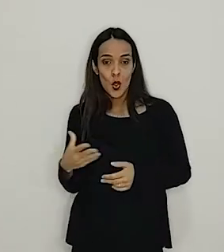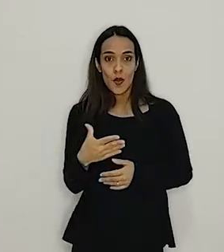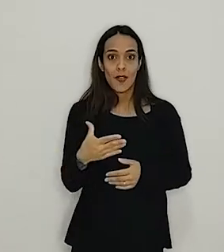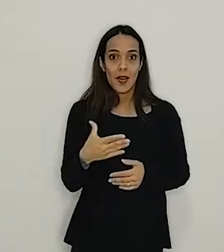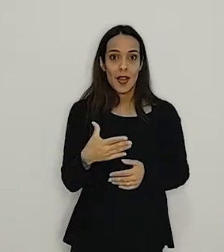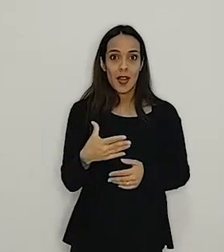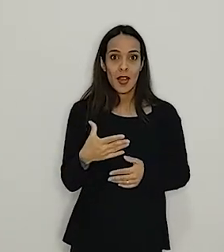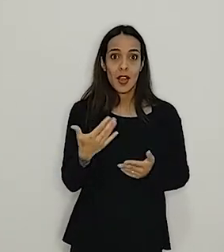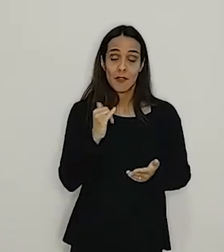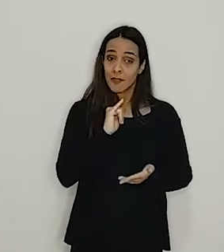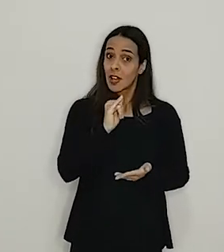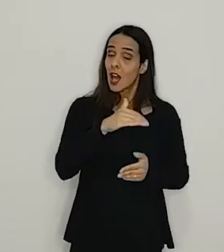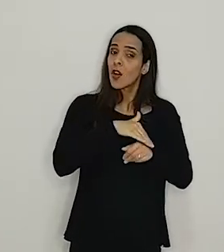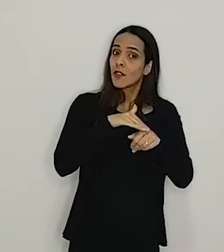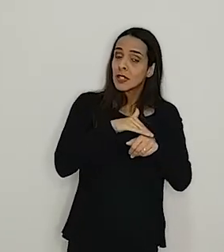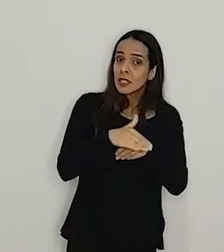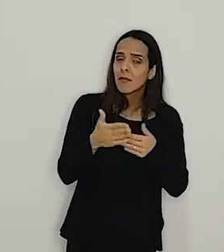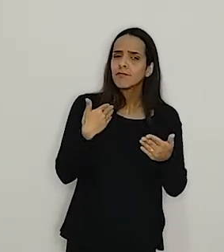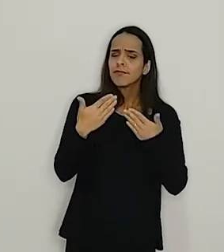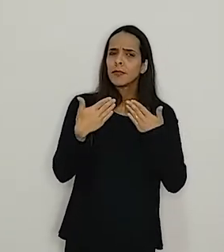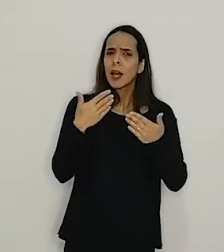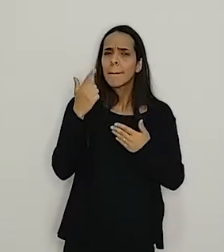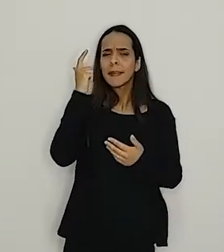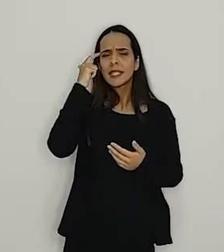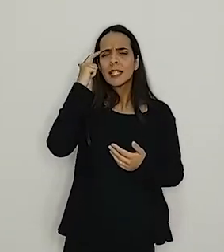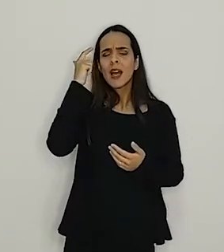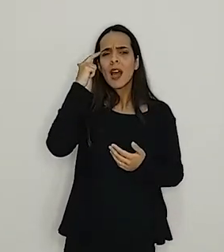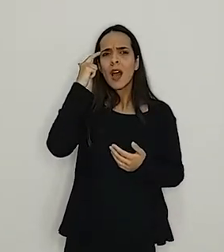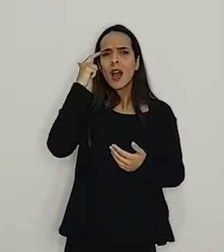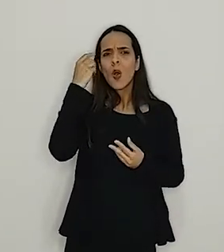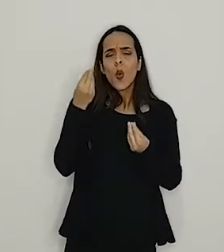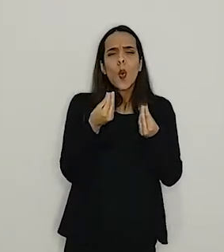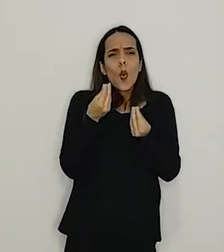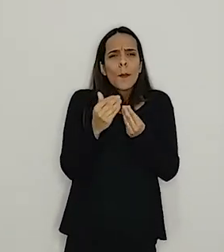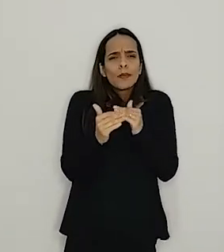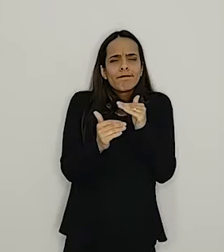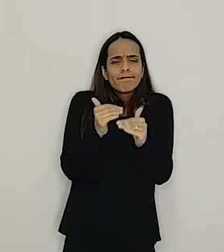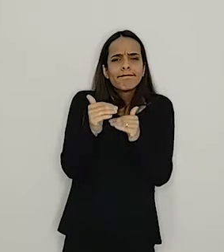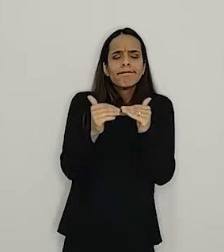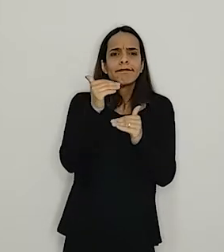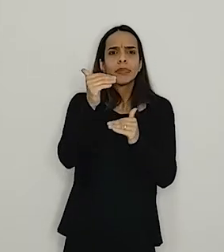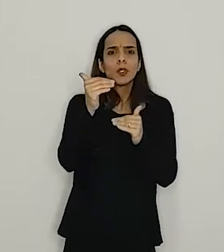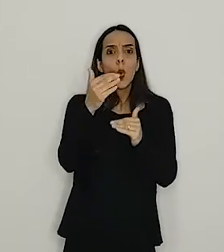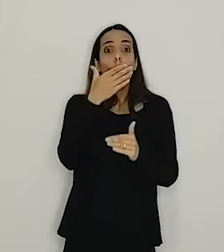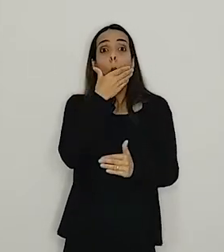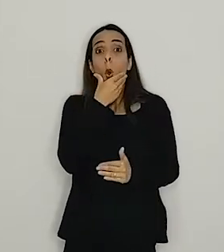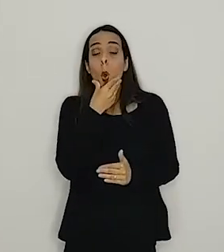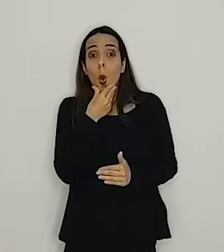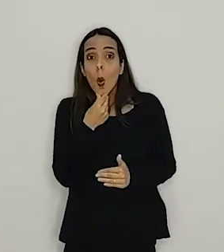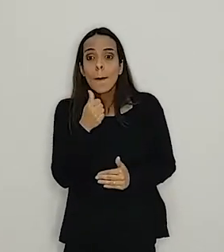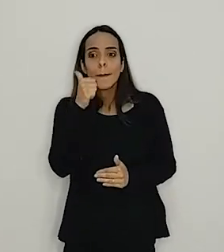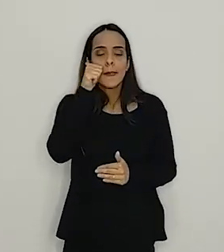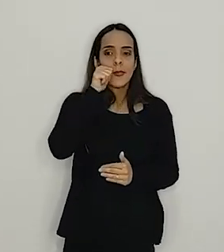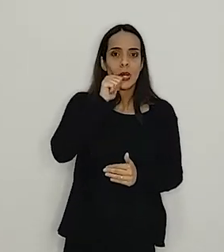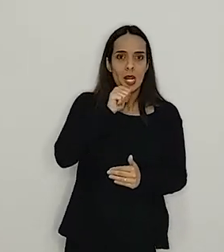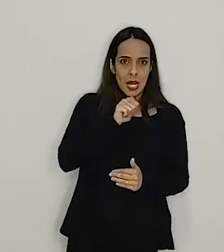gente possa repensar, inclusive, como é que estamos construindo esses homens e mulheres que estão